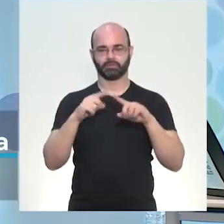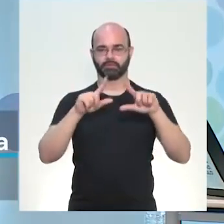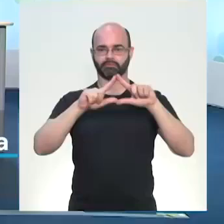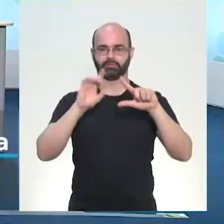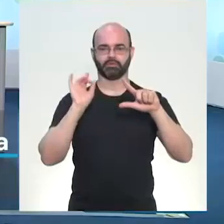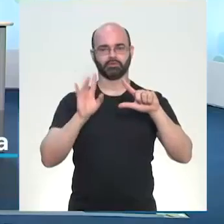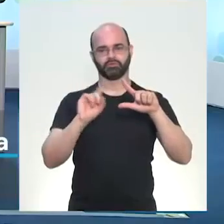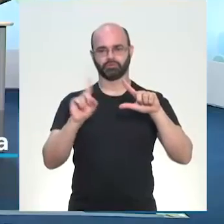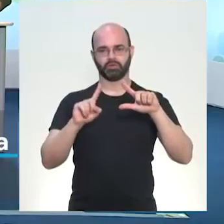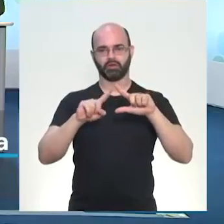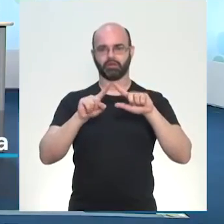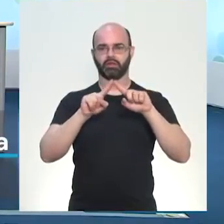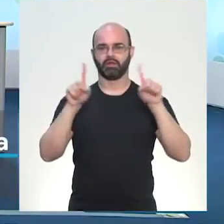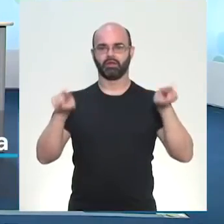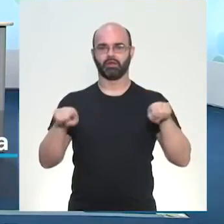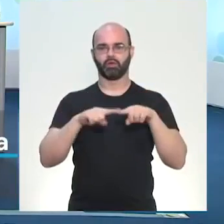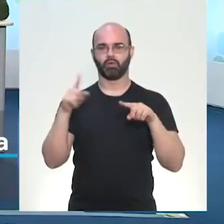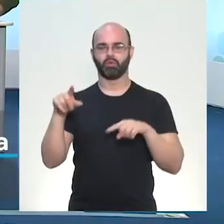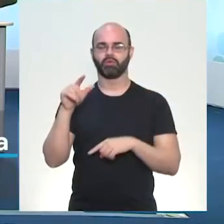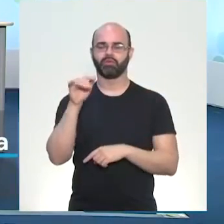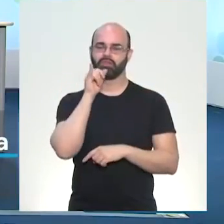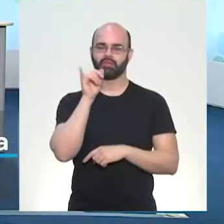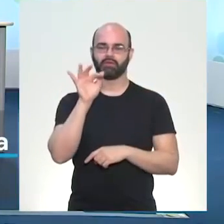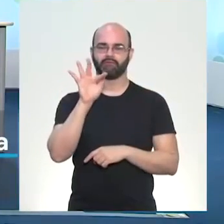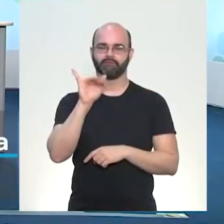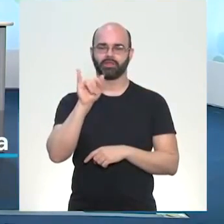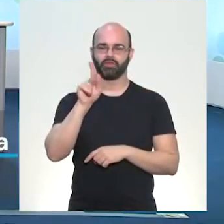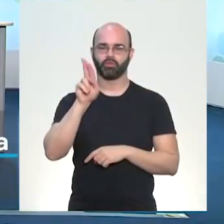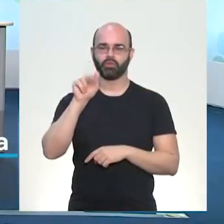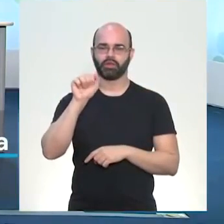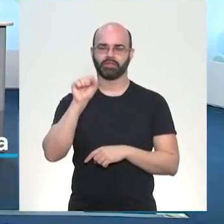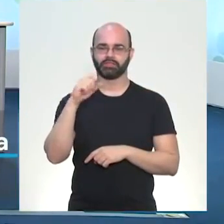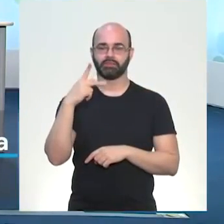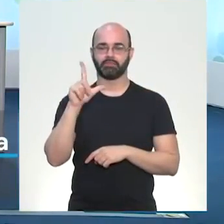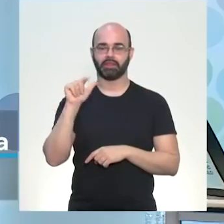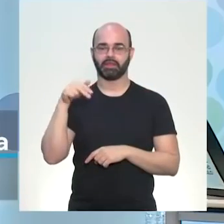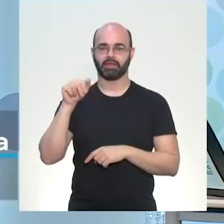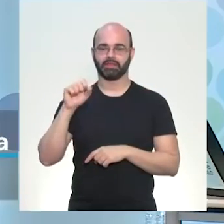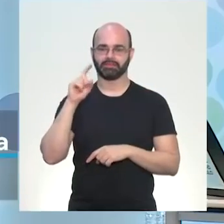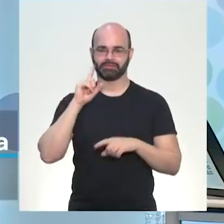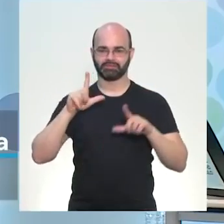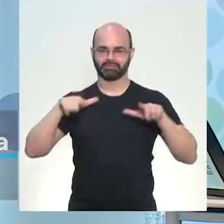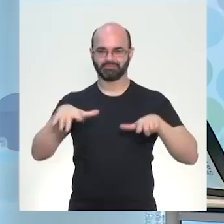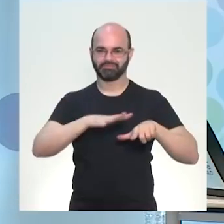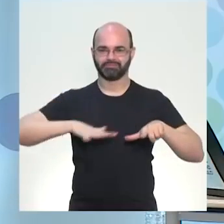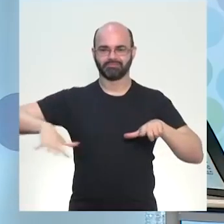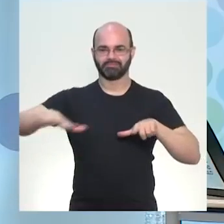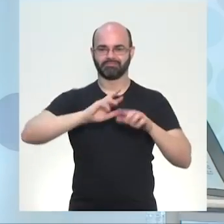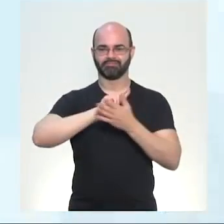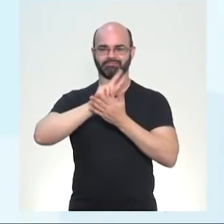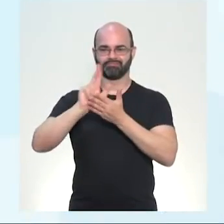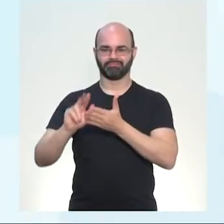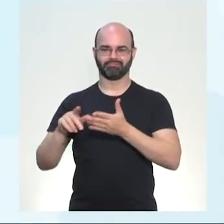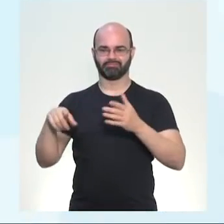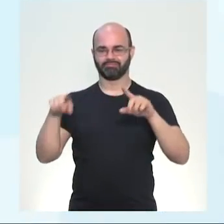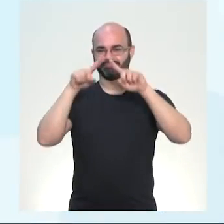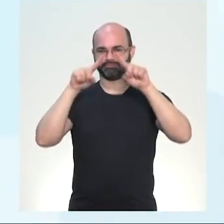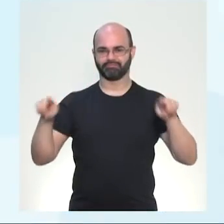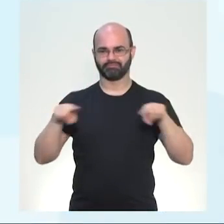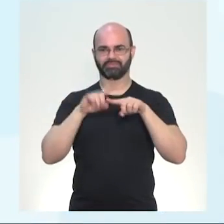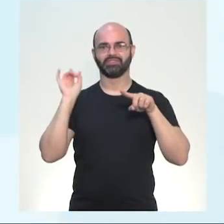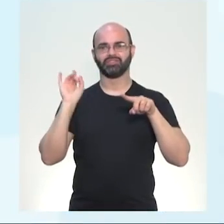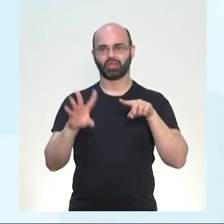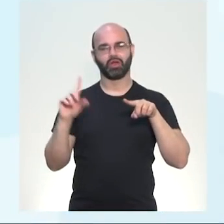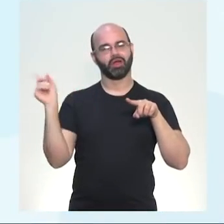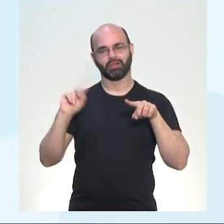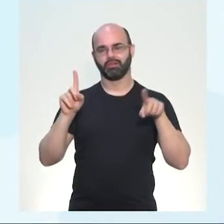né, Não, Tony? Não Não tem um existe monte só de o figura, triângulo, né? Sim. Então eu tenho várias figuras planas. Na telinha vai aparecer para vocês algumas ideias de